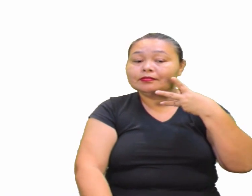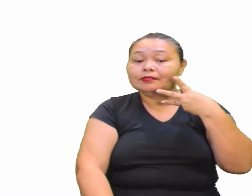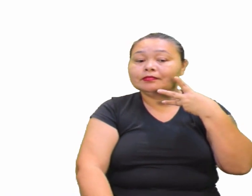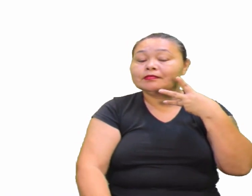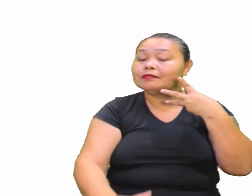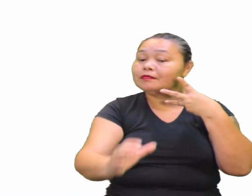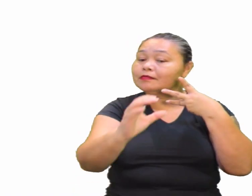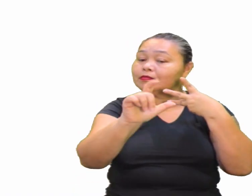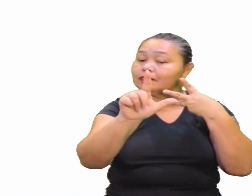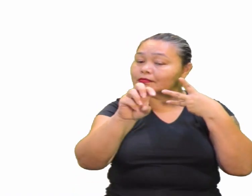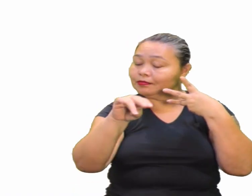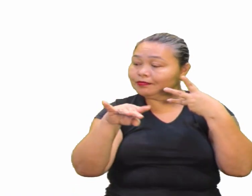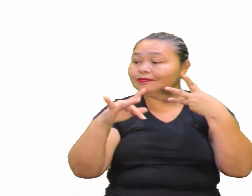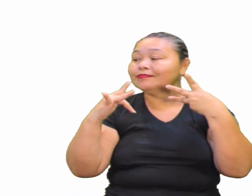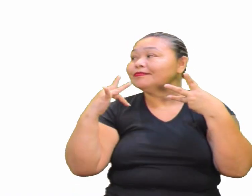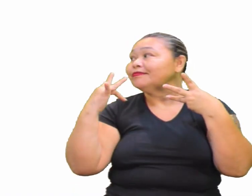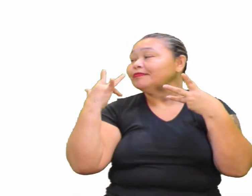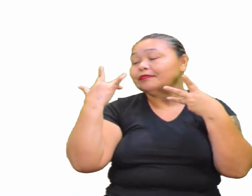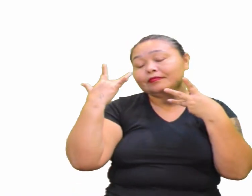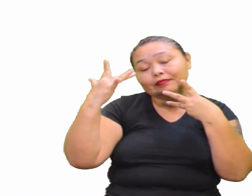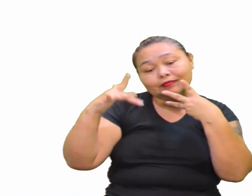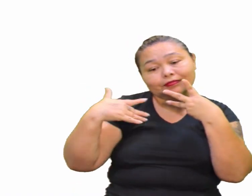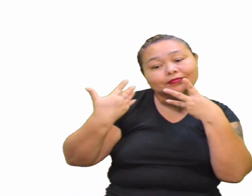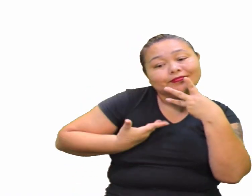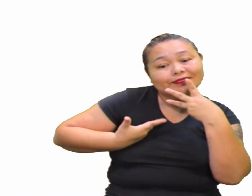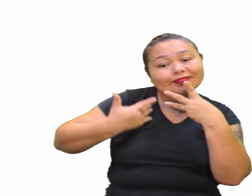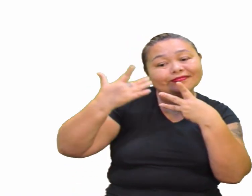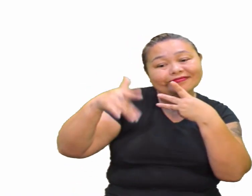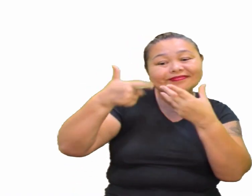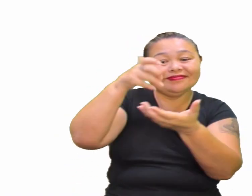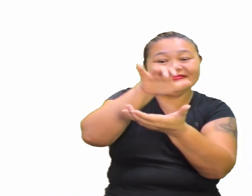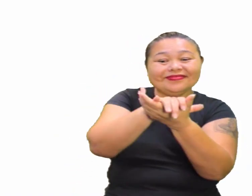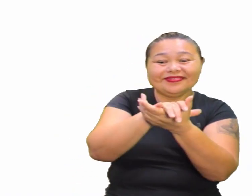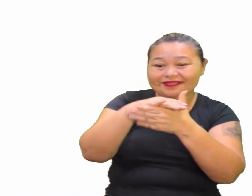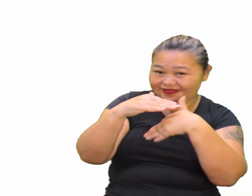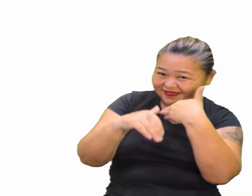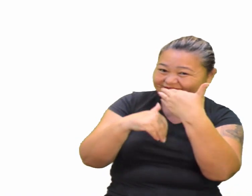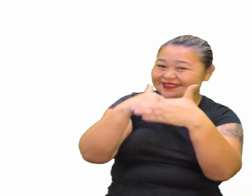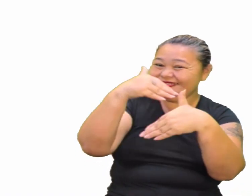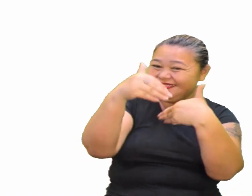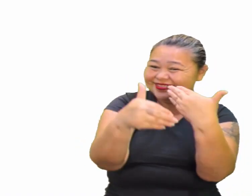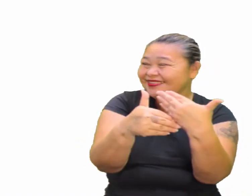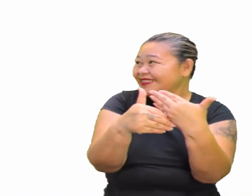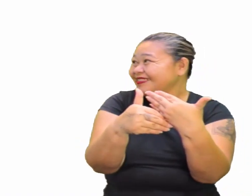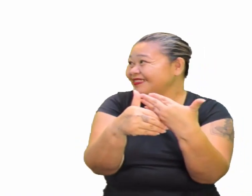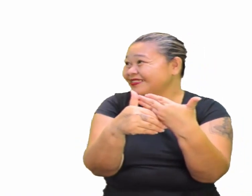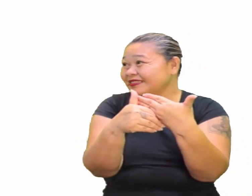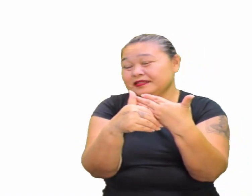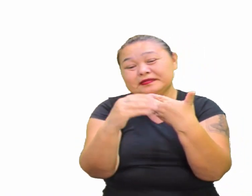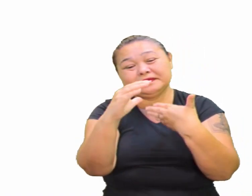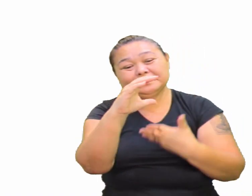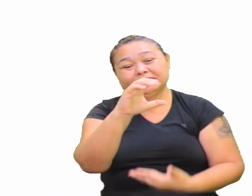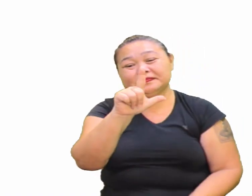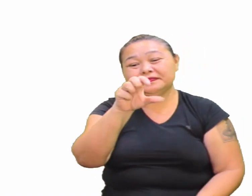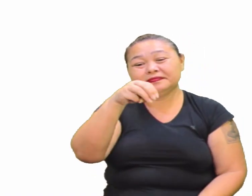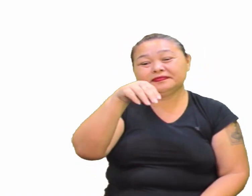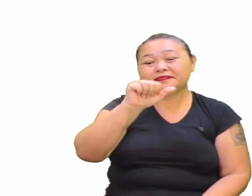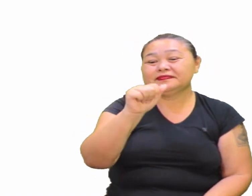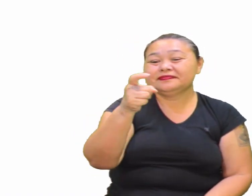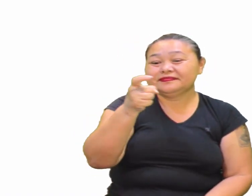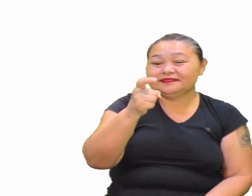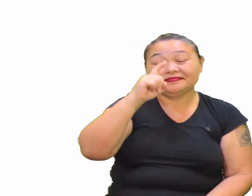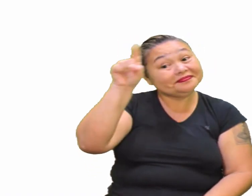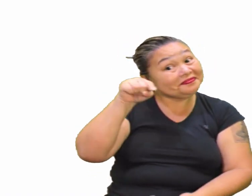é a gente o namoro, é a amizade, o namoro e o casamento. O clímax. O clímax